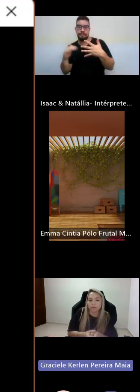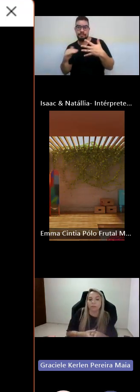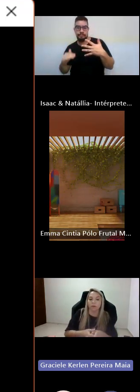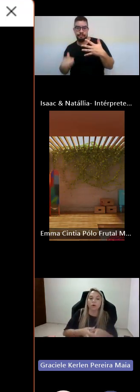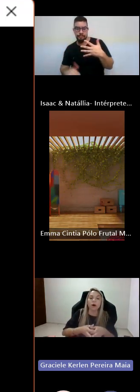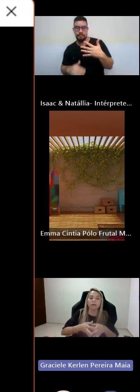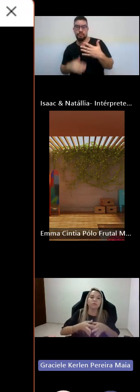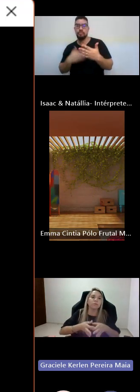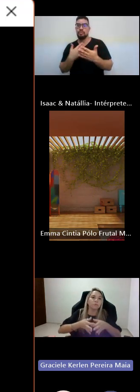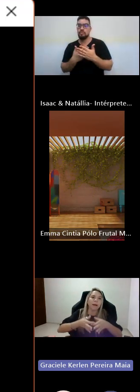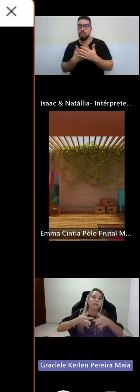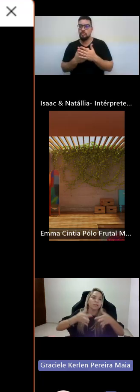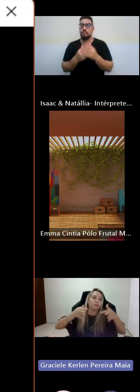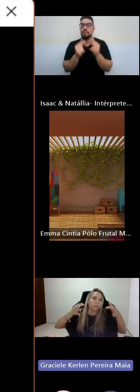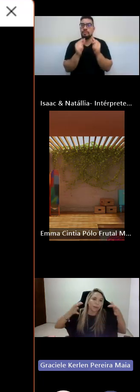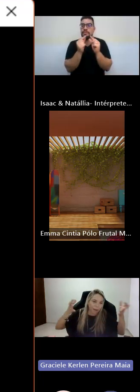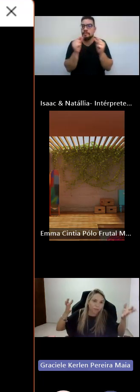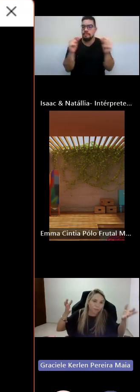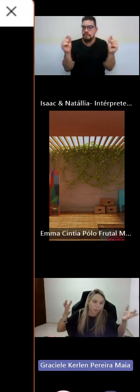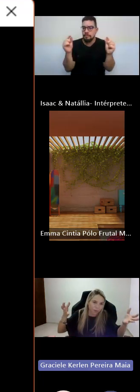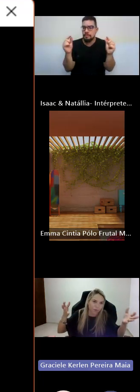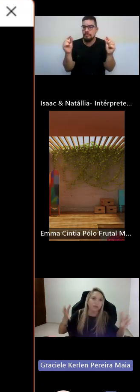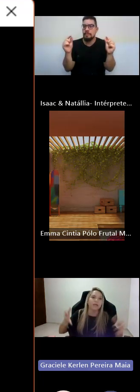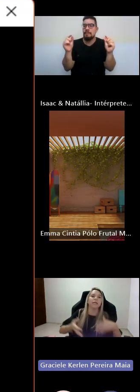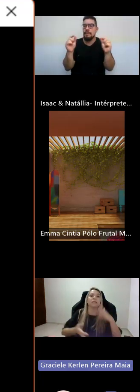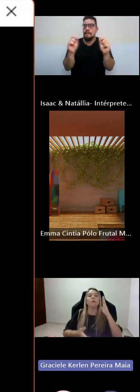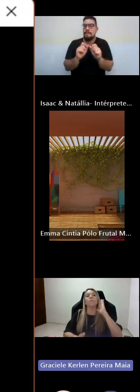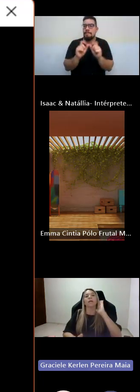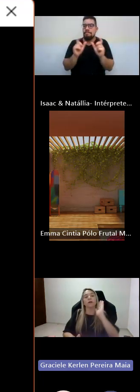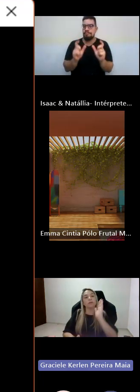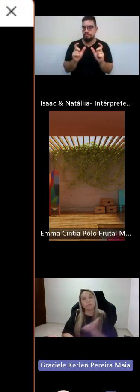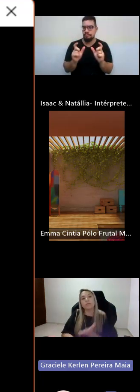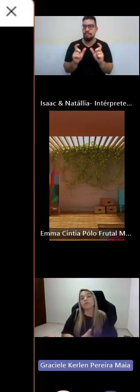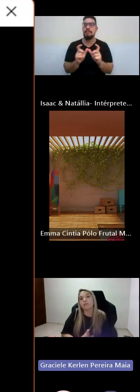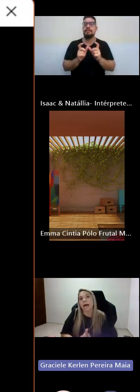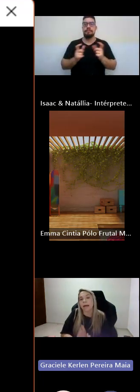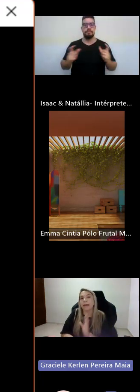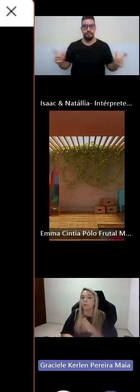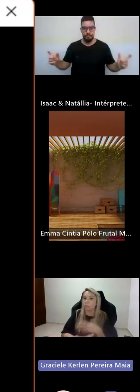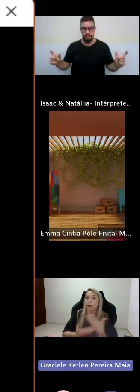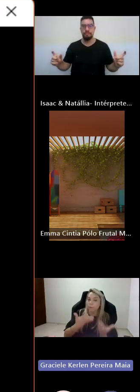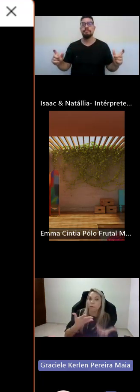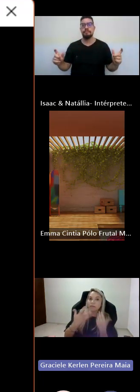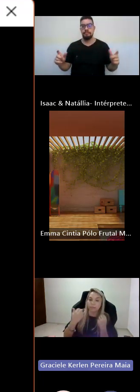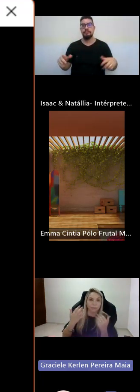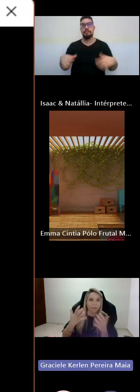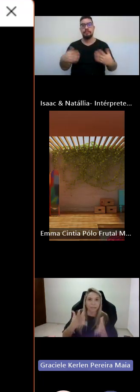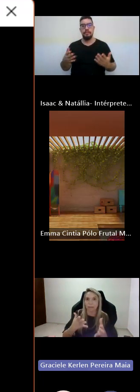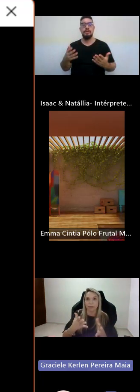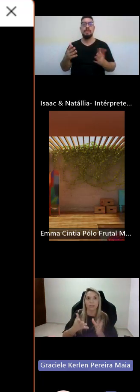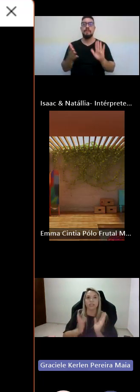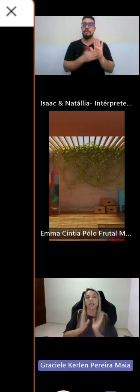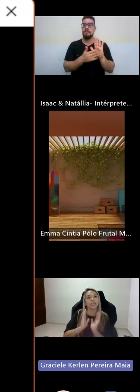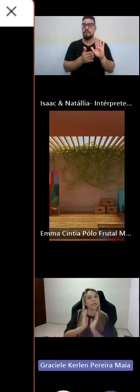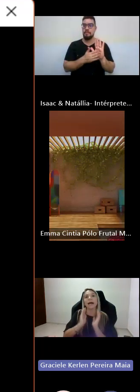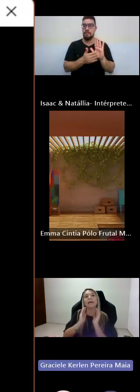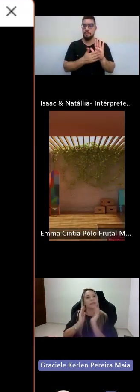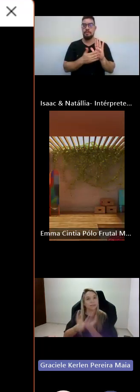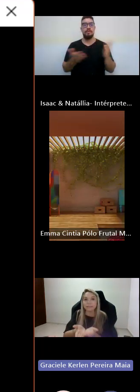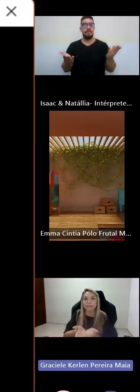uma parte menor e nós vamos partindo para a parte maior. Então, nós vamos estudar, a proposta basicamente